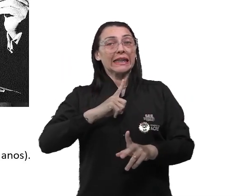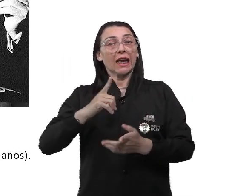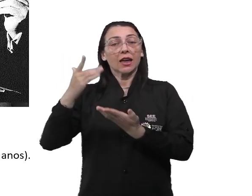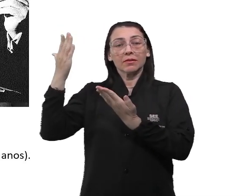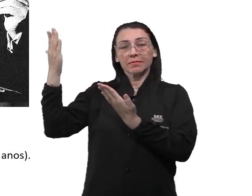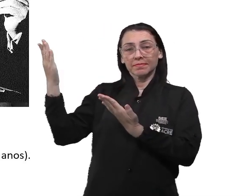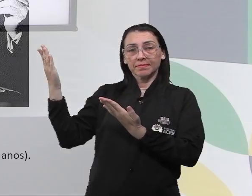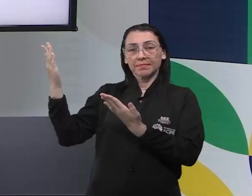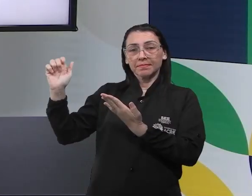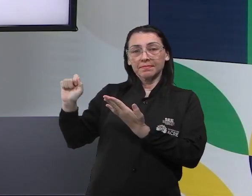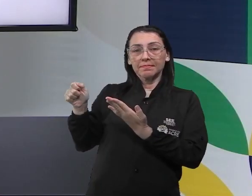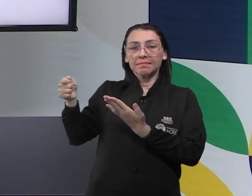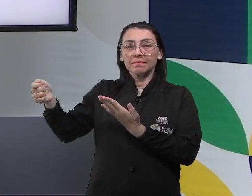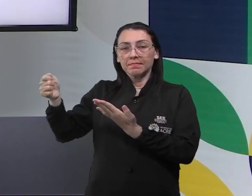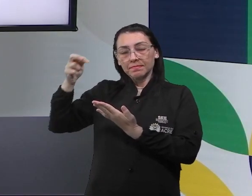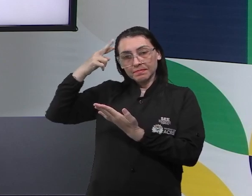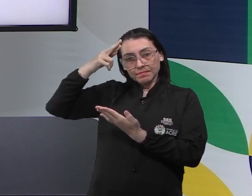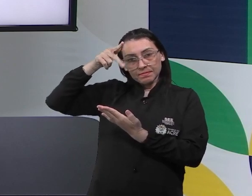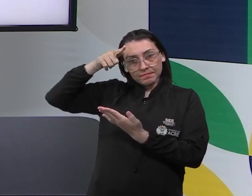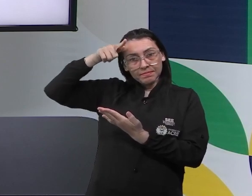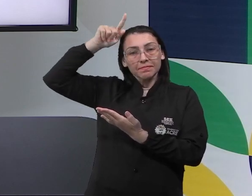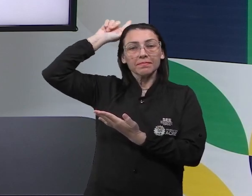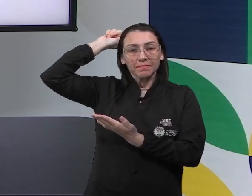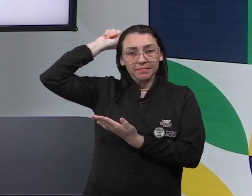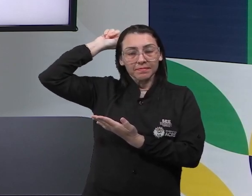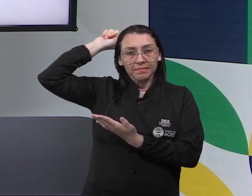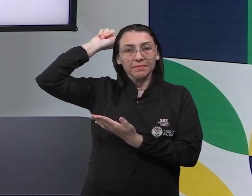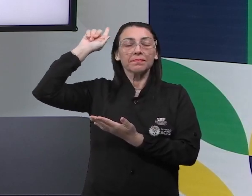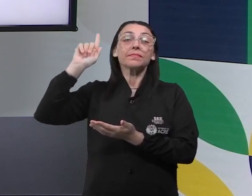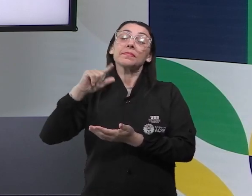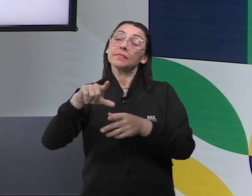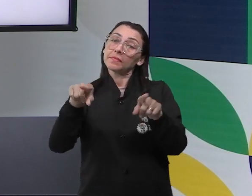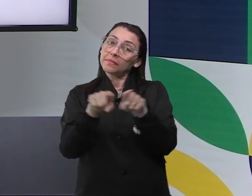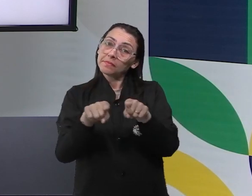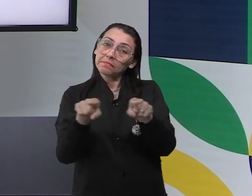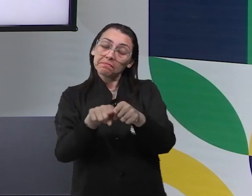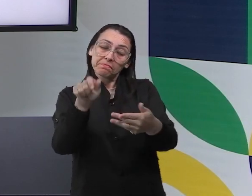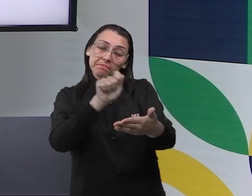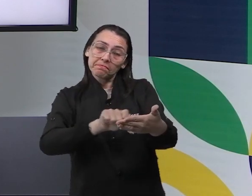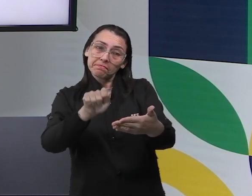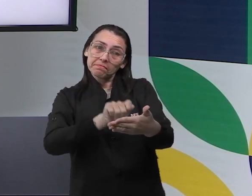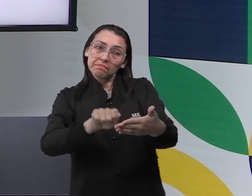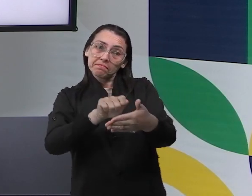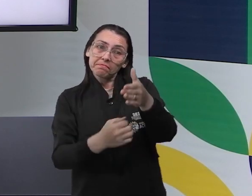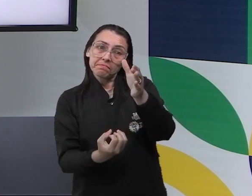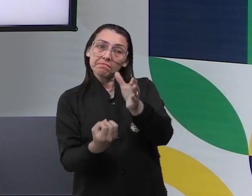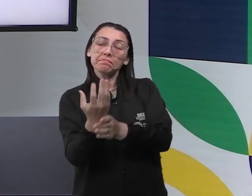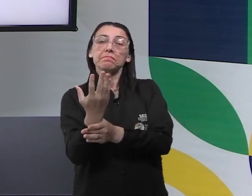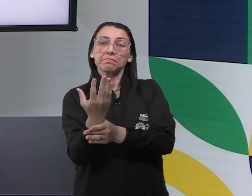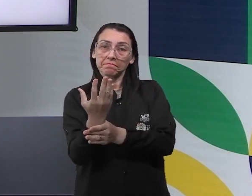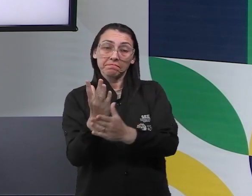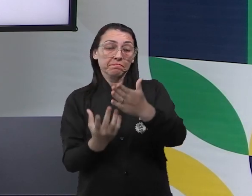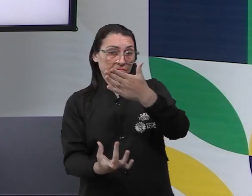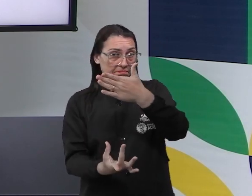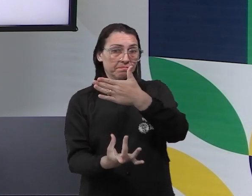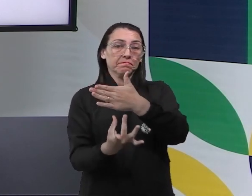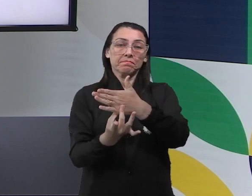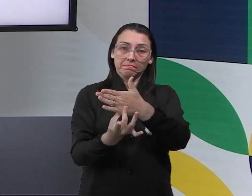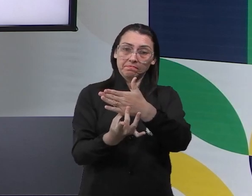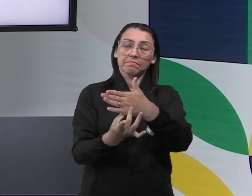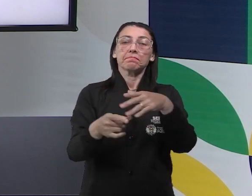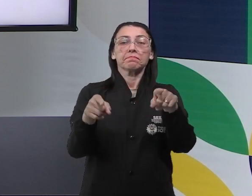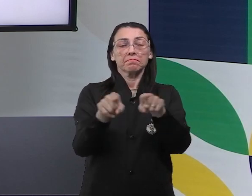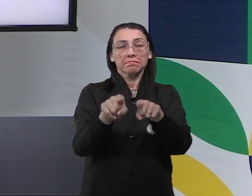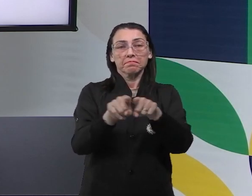vai falar do Graciliano Ramos. Ele também escreve aí uma produção realista,